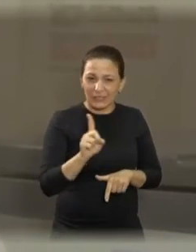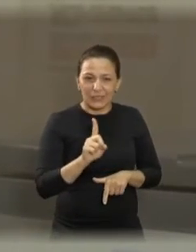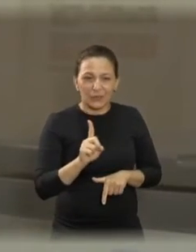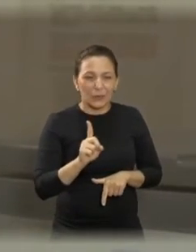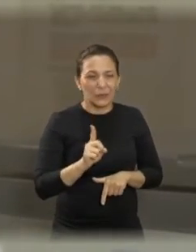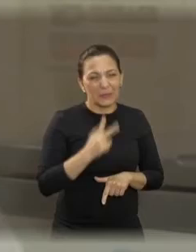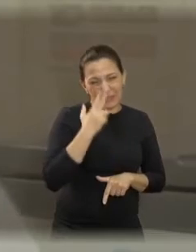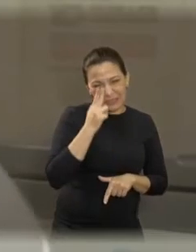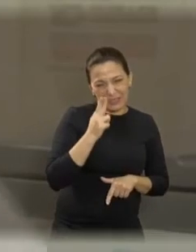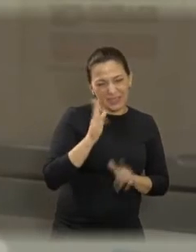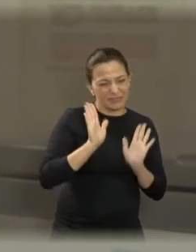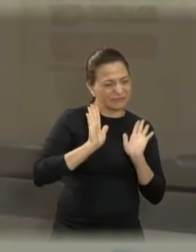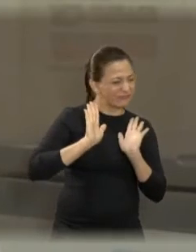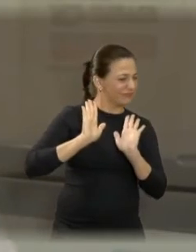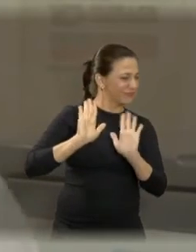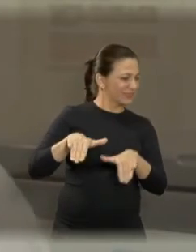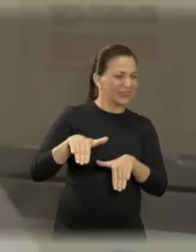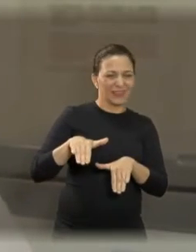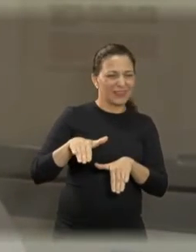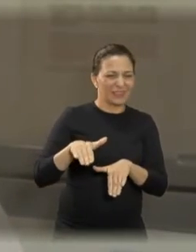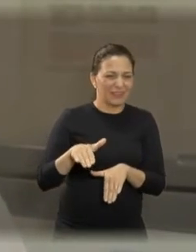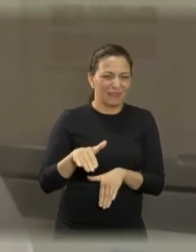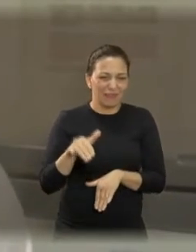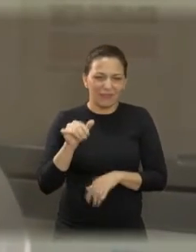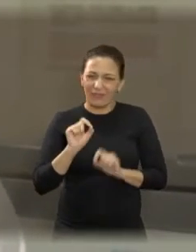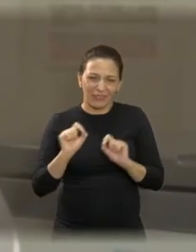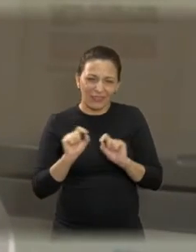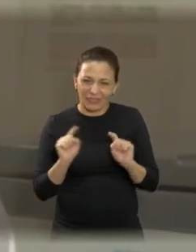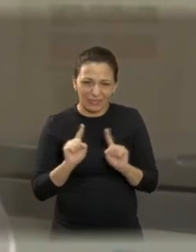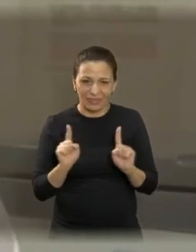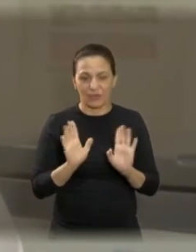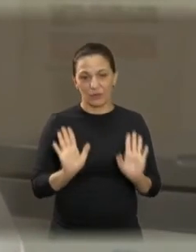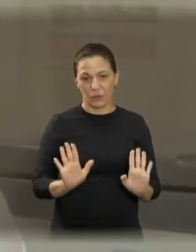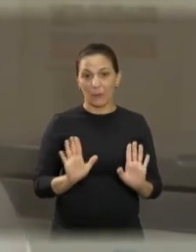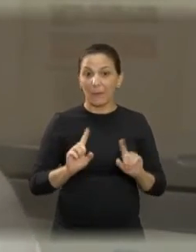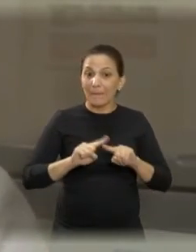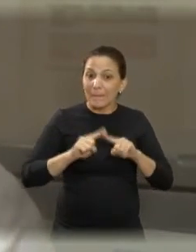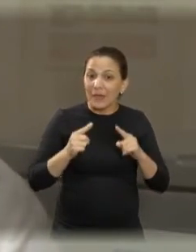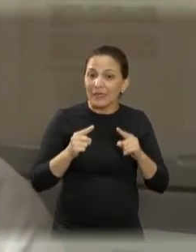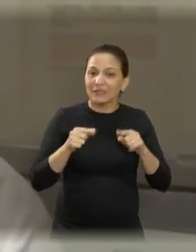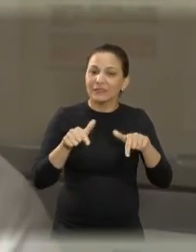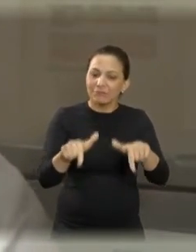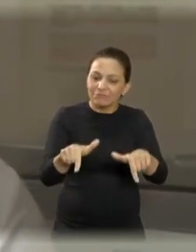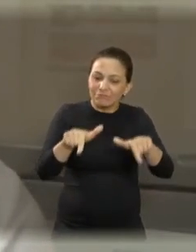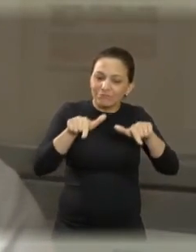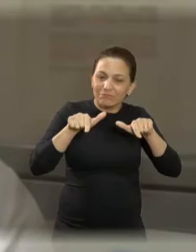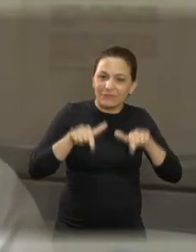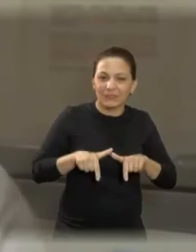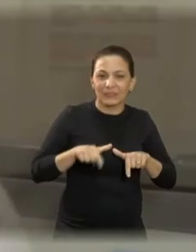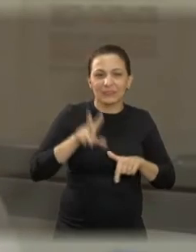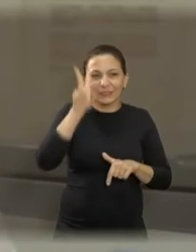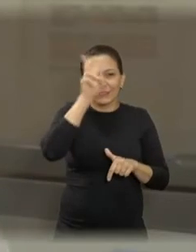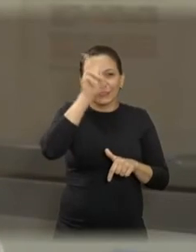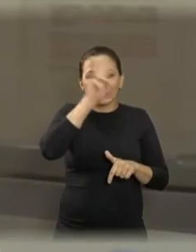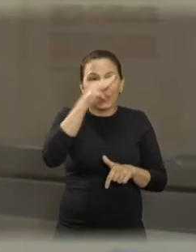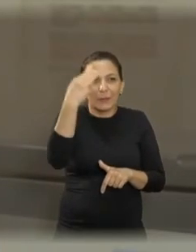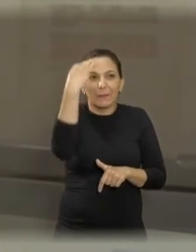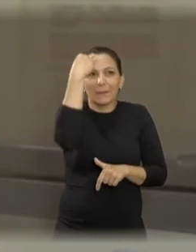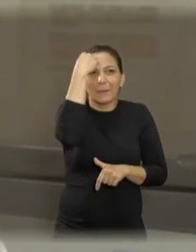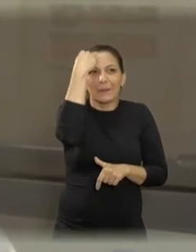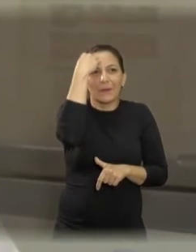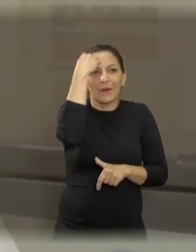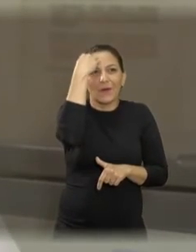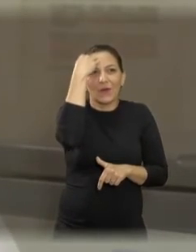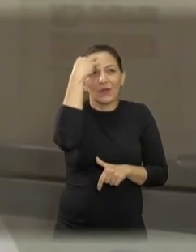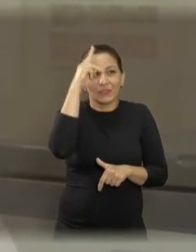gente, deixa para lá essa bobagem, não quero. Mas quando você recebe, vem o histórico na sua cabeça, né?